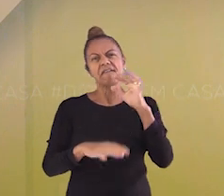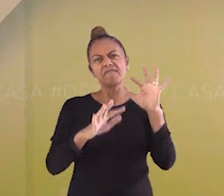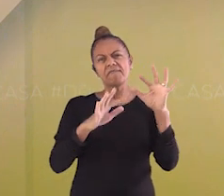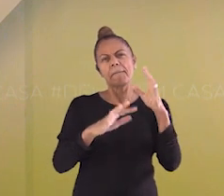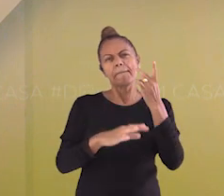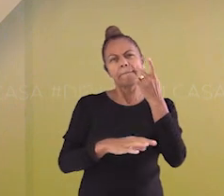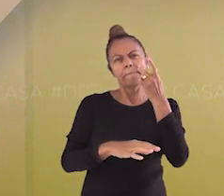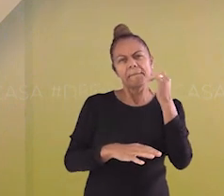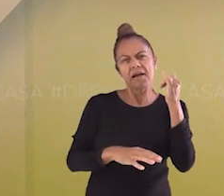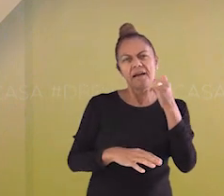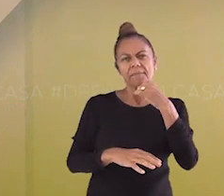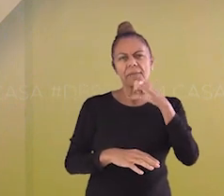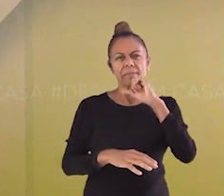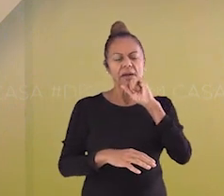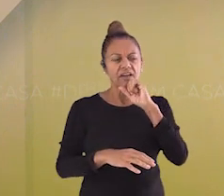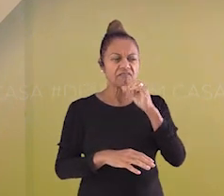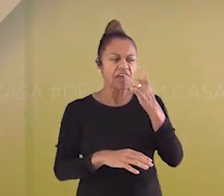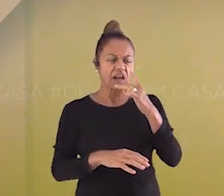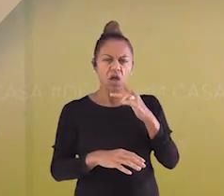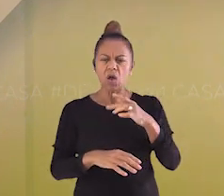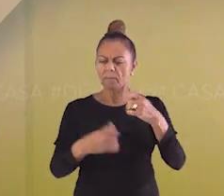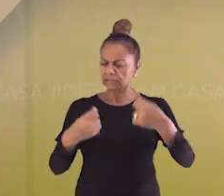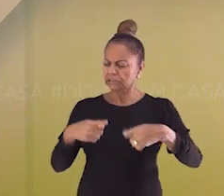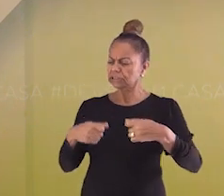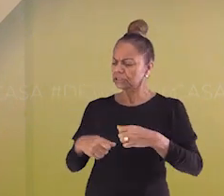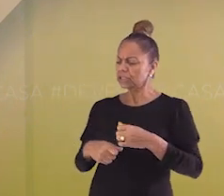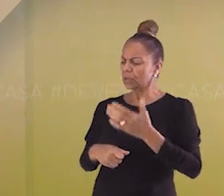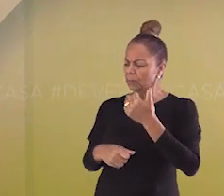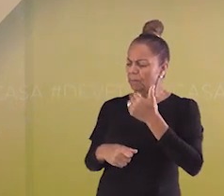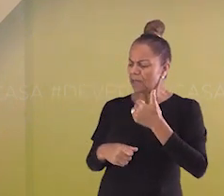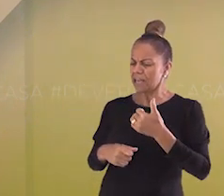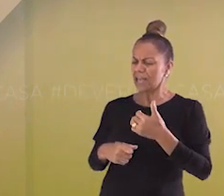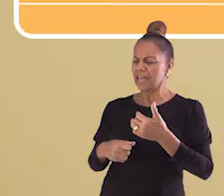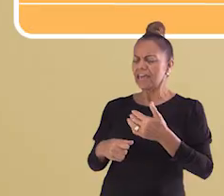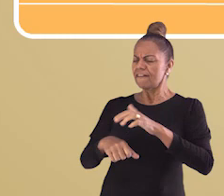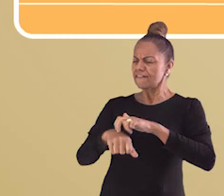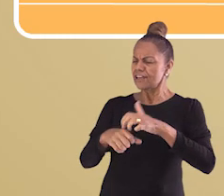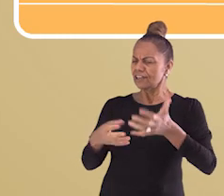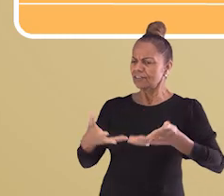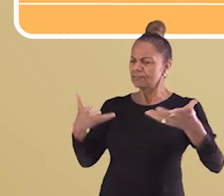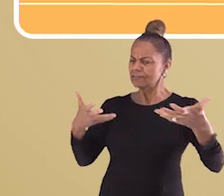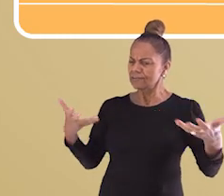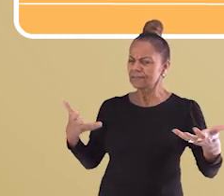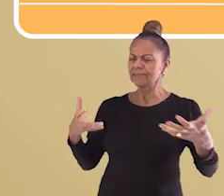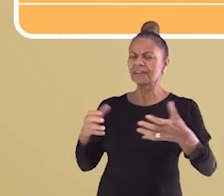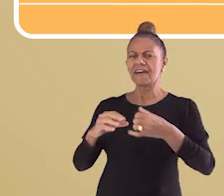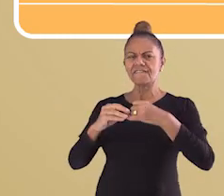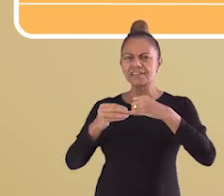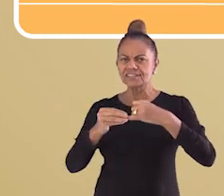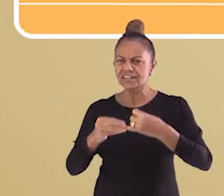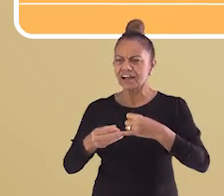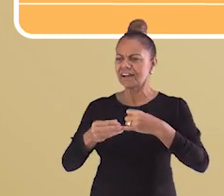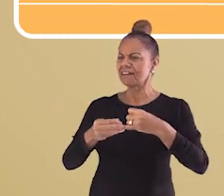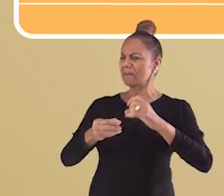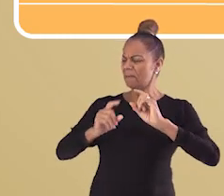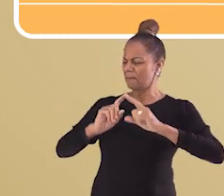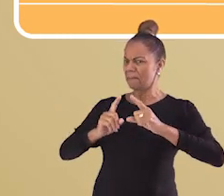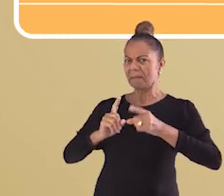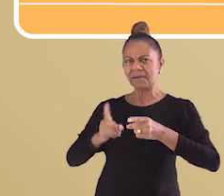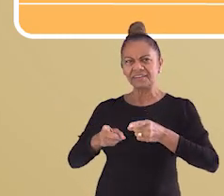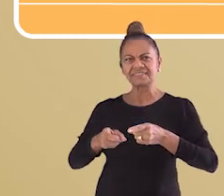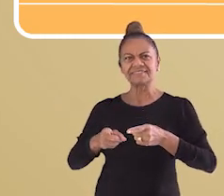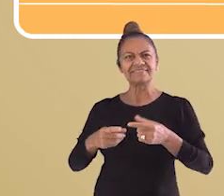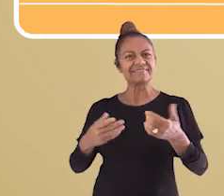comer sem feijão. Mais ou menos por aí. No entanto, gente, a questão é que esses conselhos têm sim fundamento,